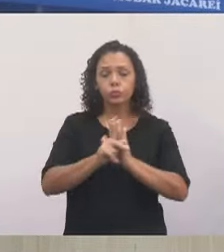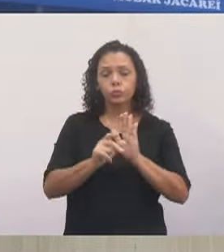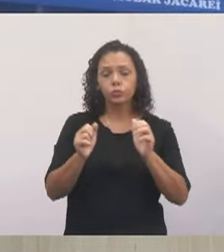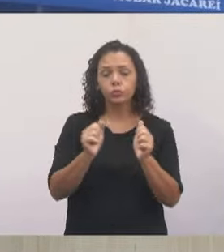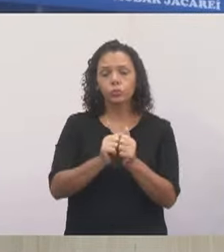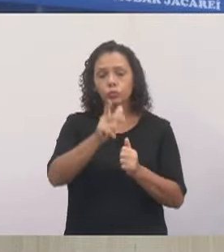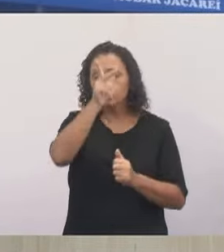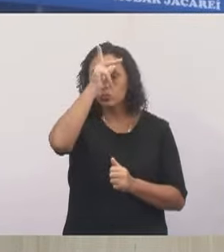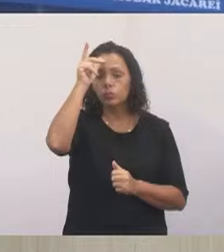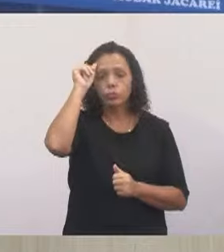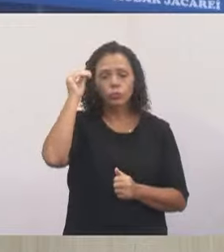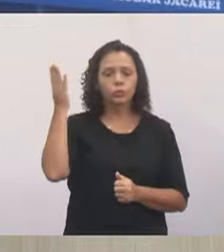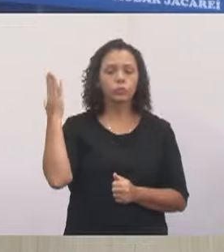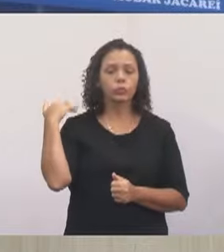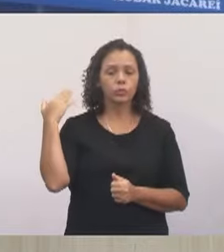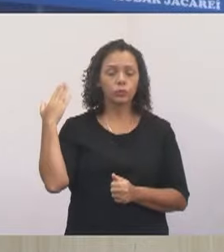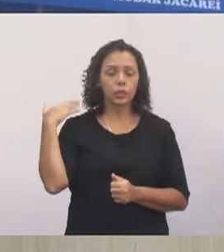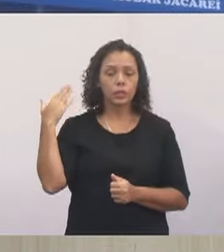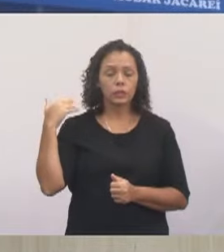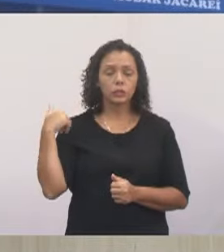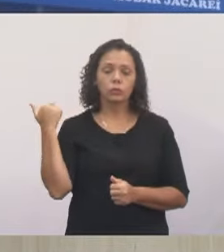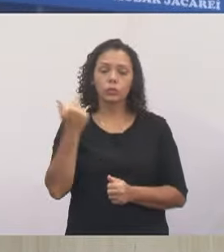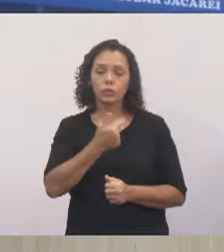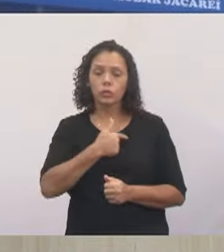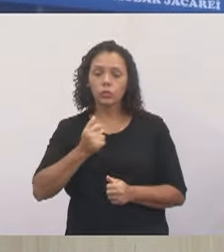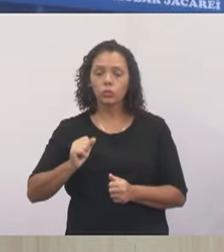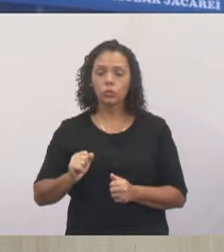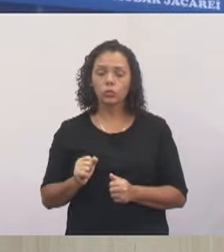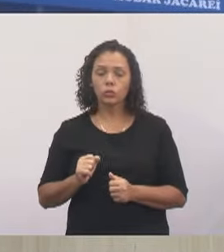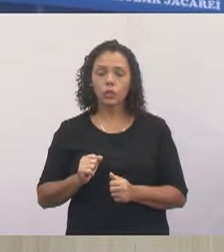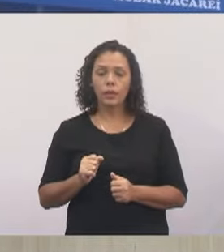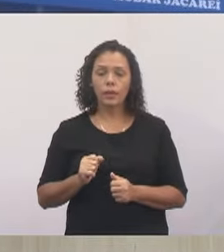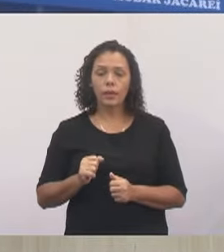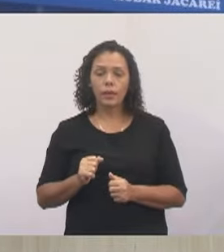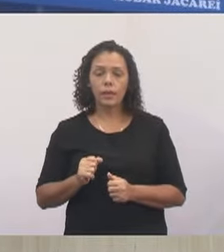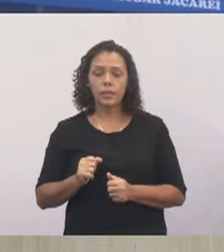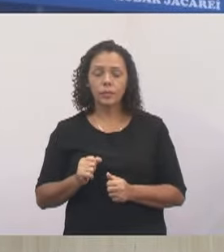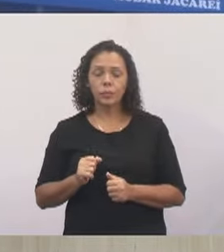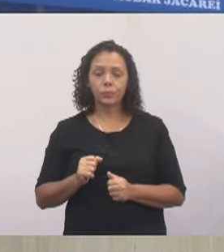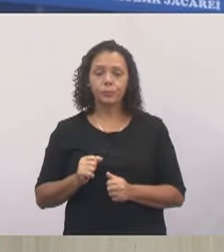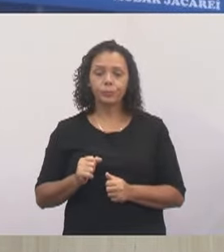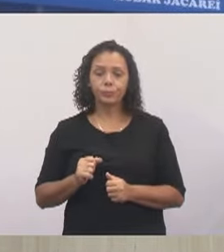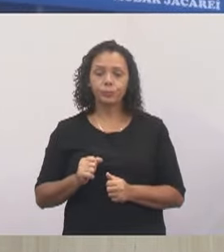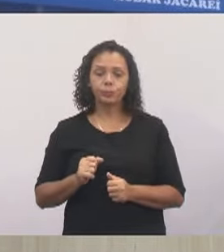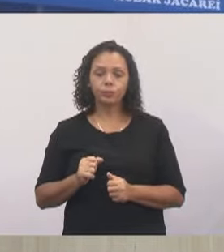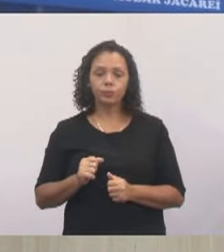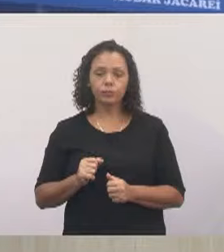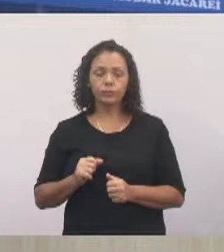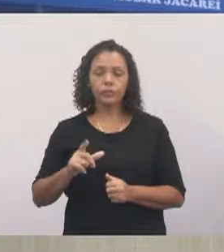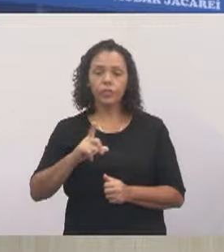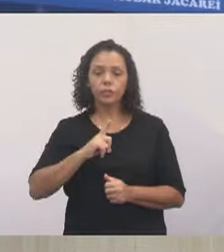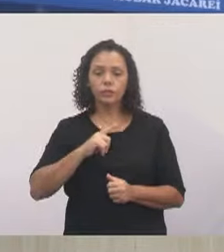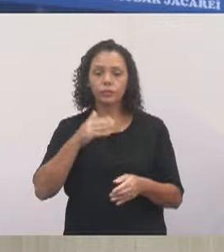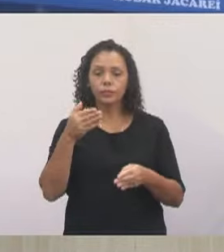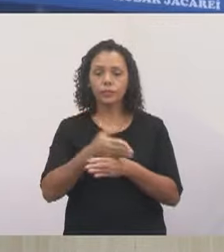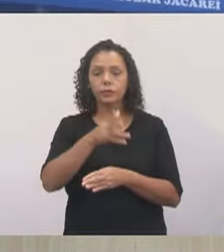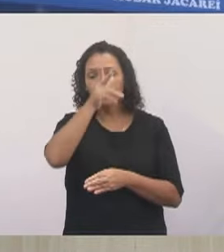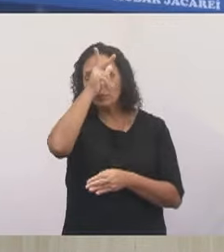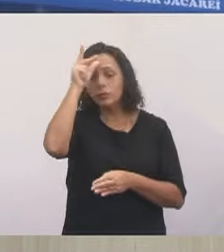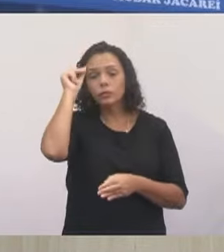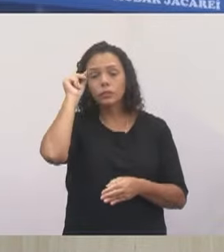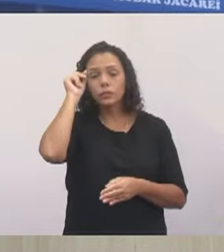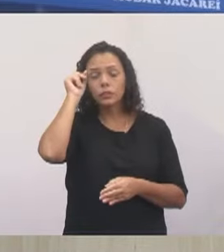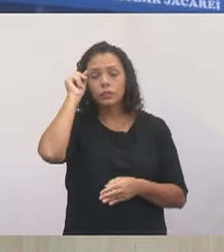da época para que a gente virasse, tivesse a participação da prefeitura